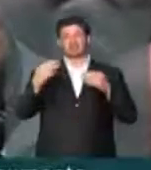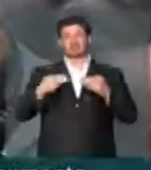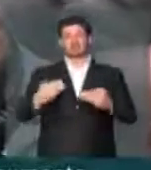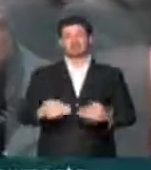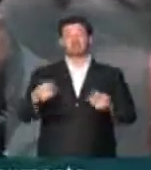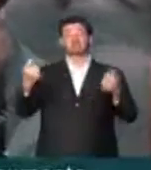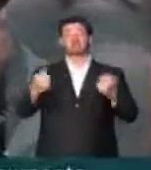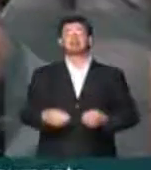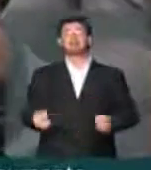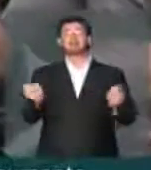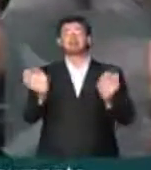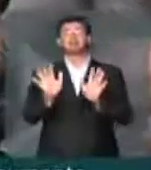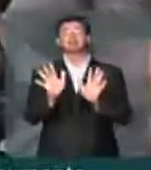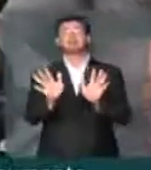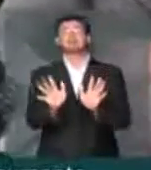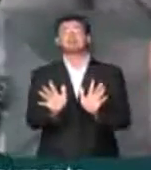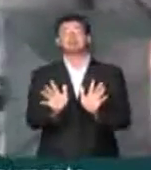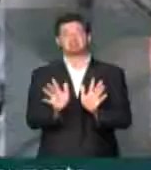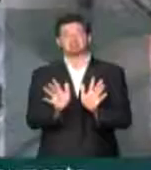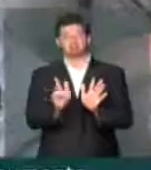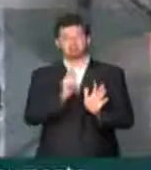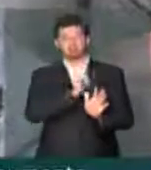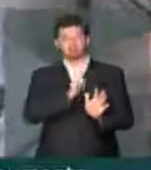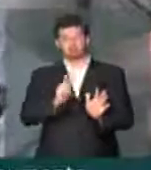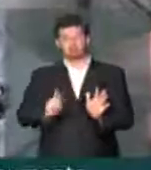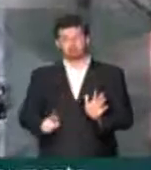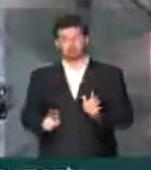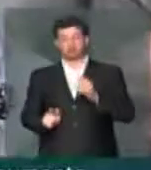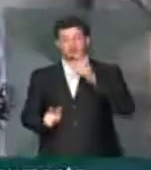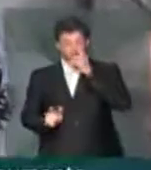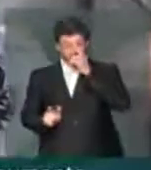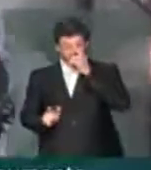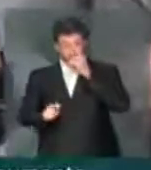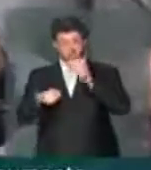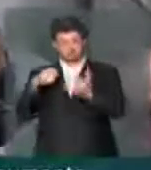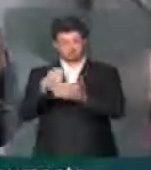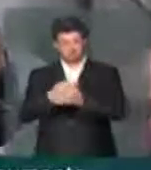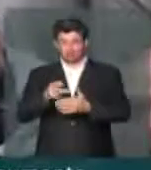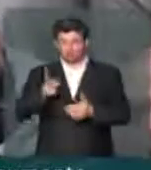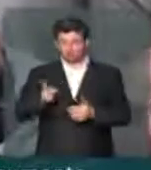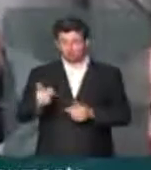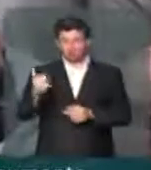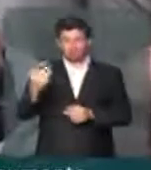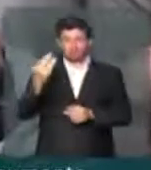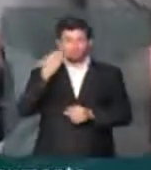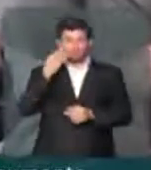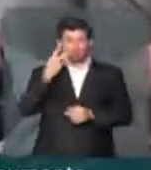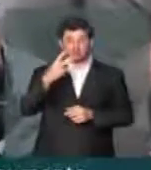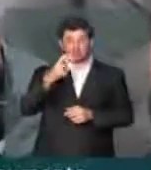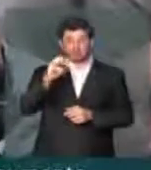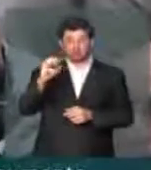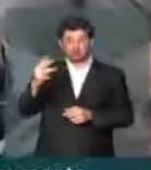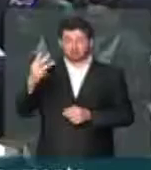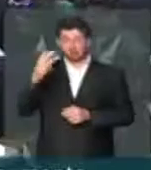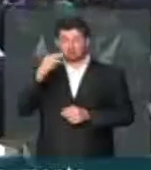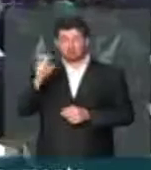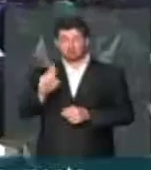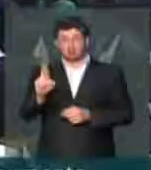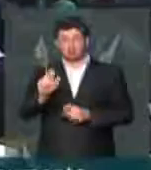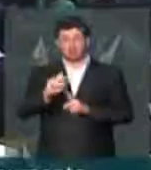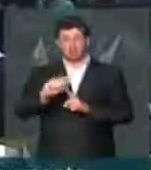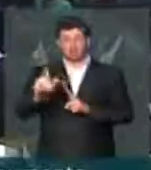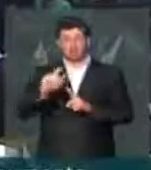desnecessários ministérios. O governo continua pagando 1 bilhão e 300 milhões de reais